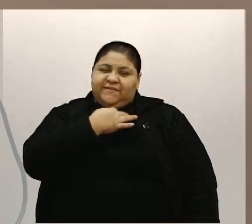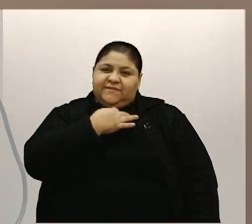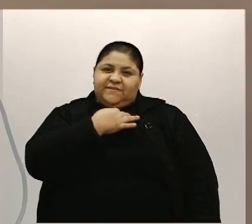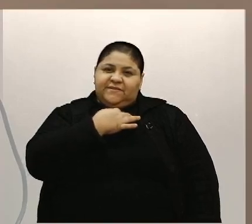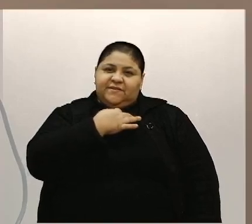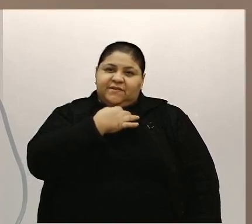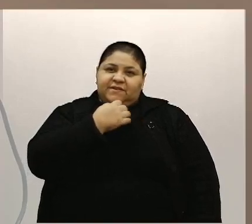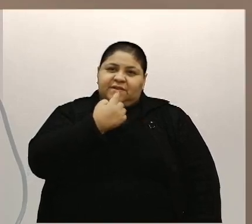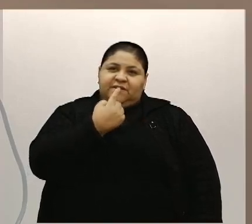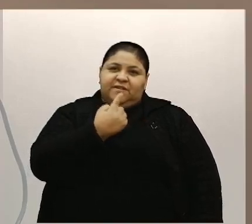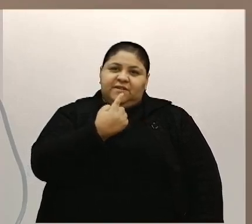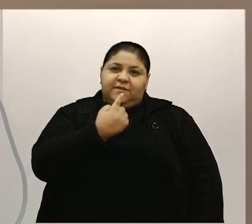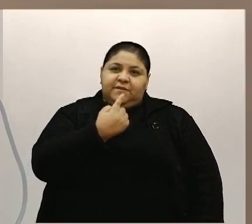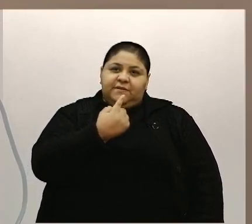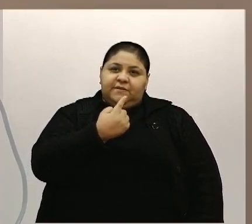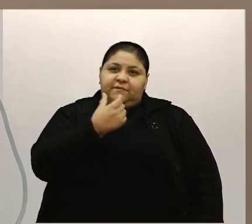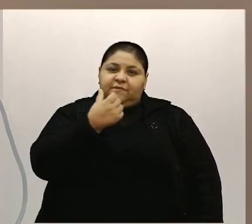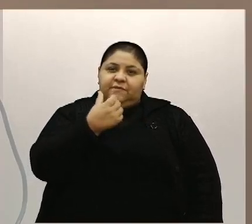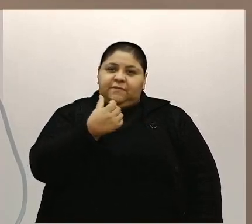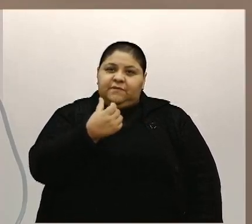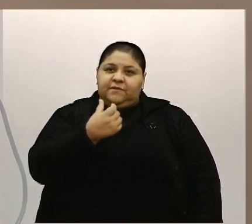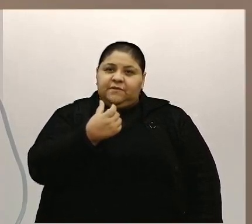tem